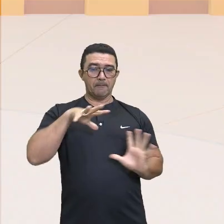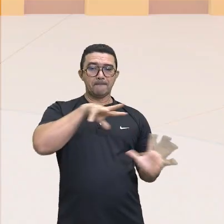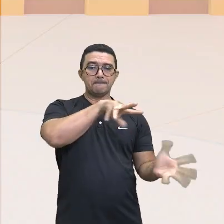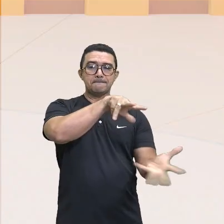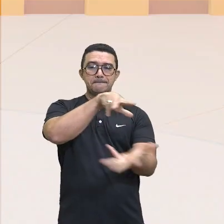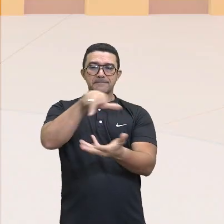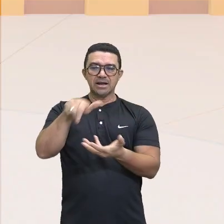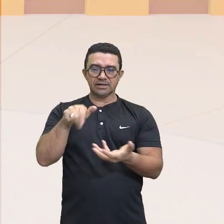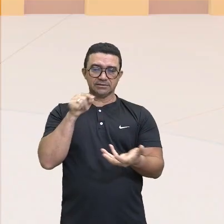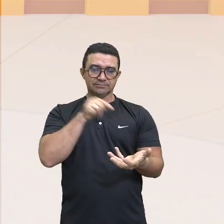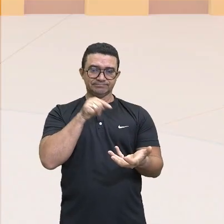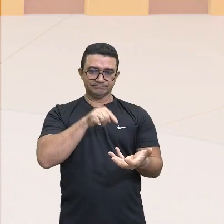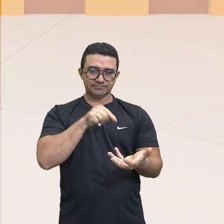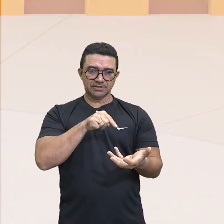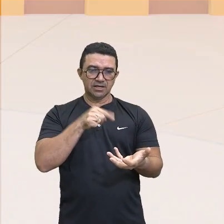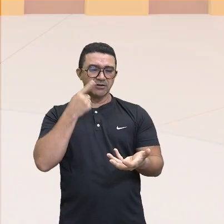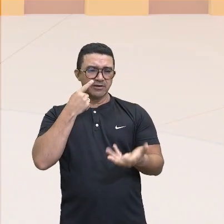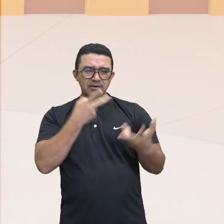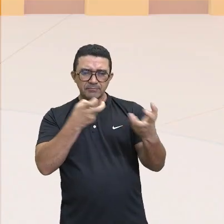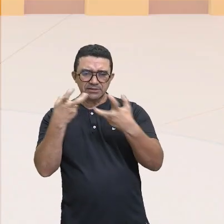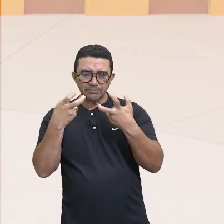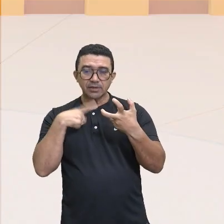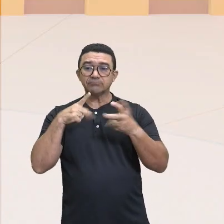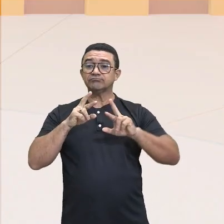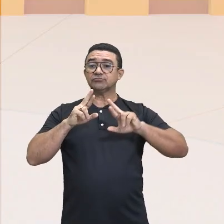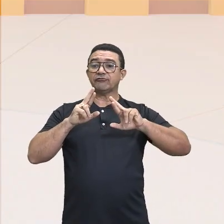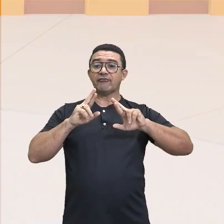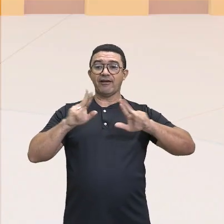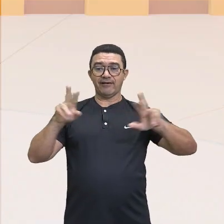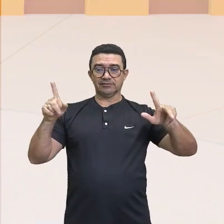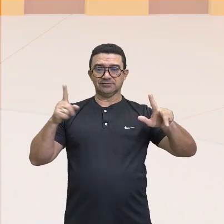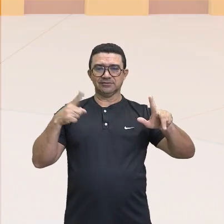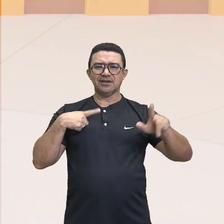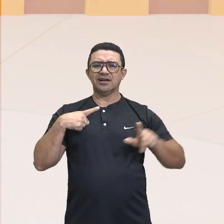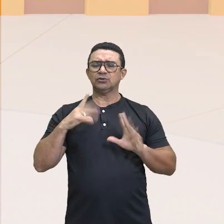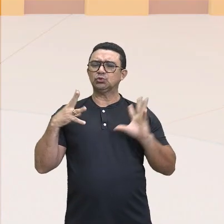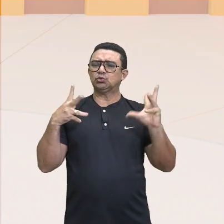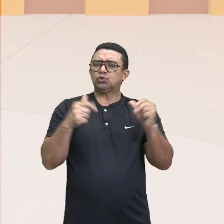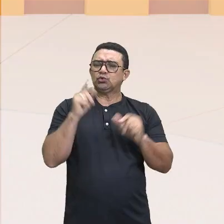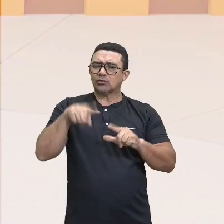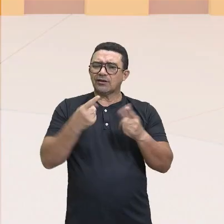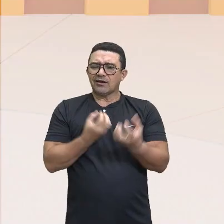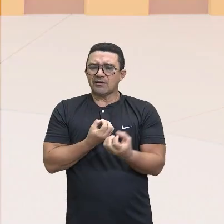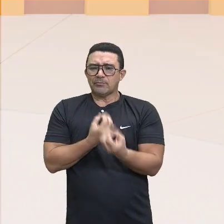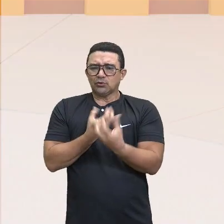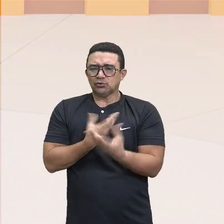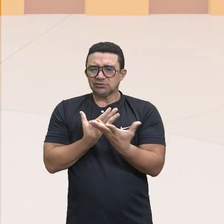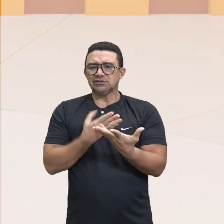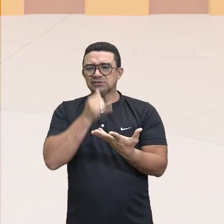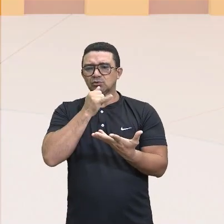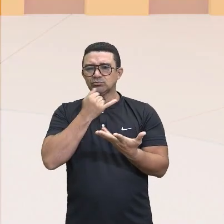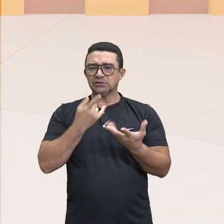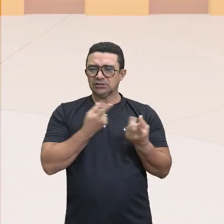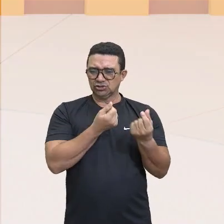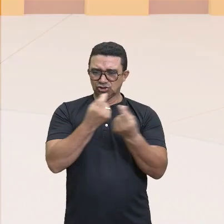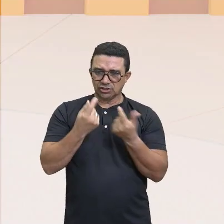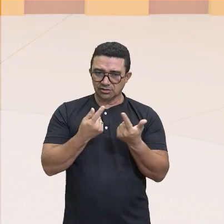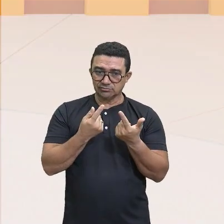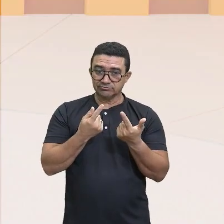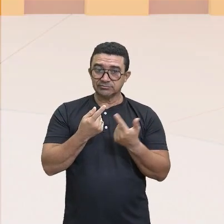uma noção dessas diferenças. Quando a gente vê toda a riqueza do mundo, tudo que é produzido de dinheiro aí no mundo,